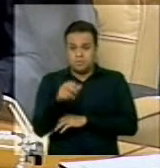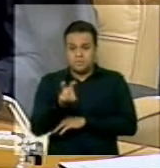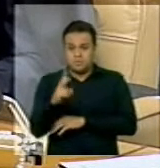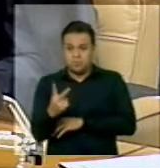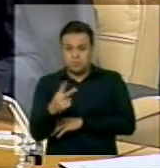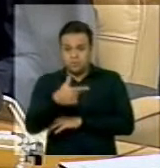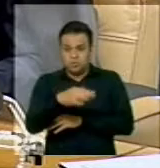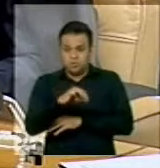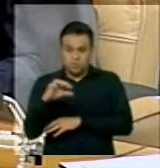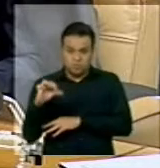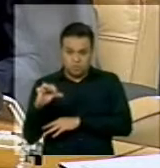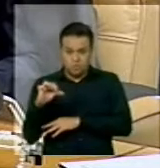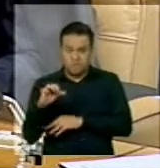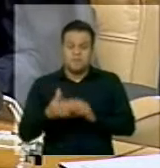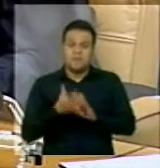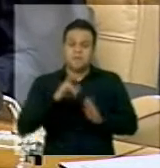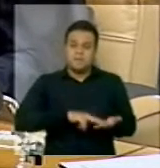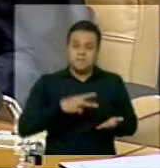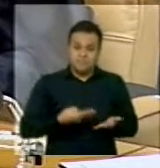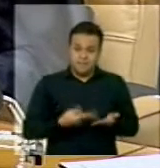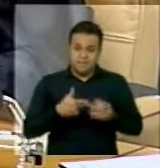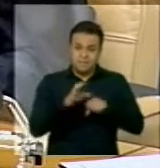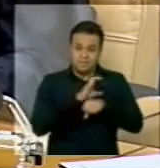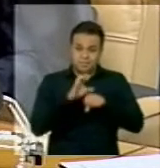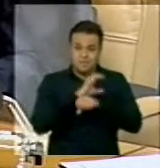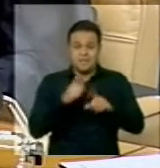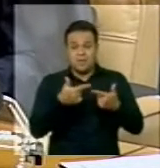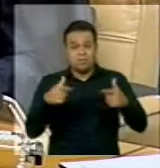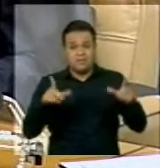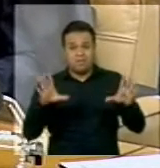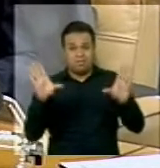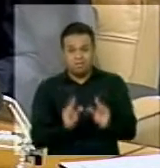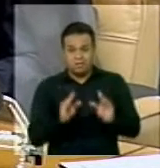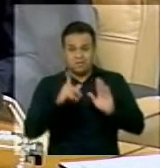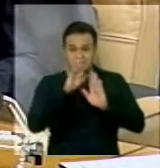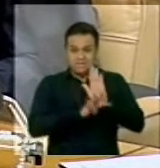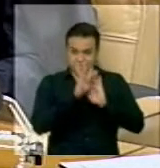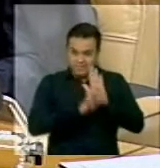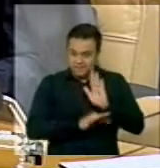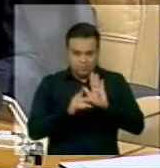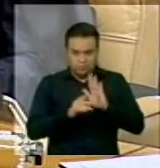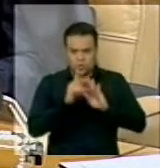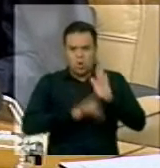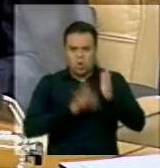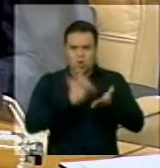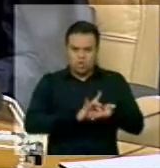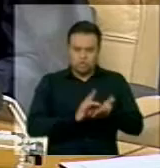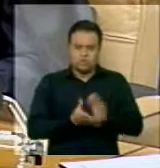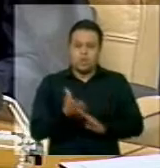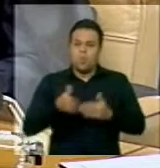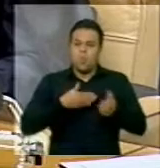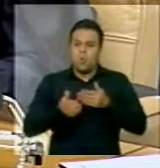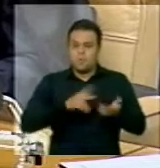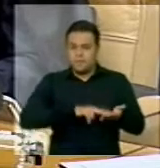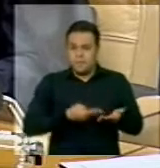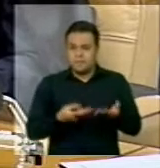11.952/2009, interpretação conforme a Constituição, sem redução de texto, a fim de afastar-se qualquer interpretação que